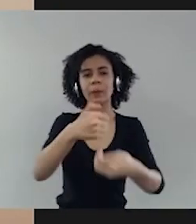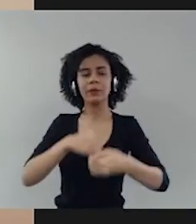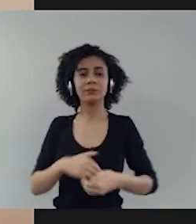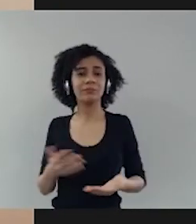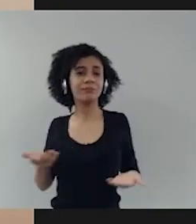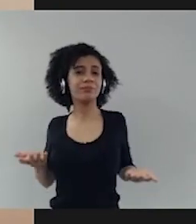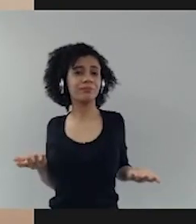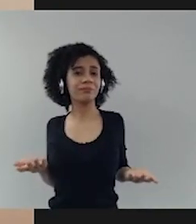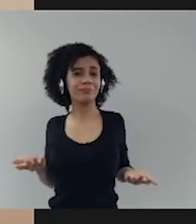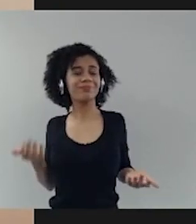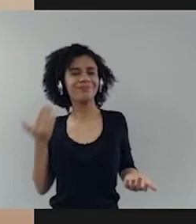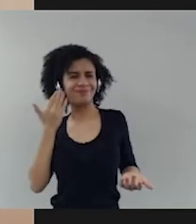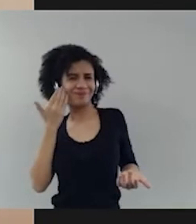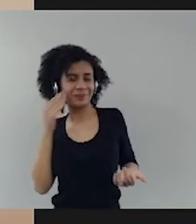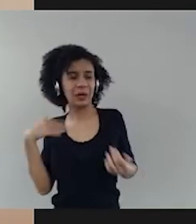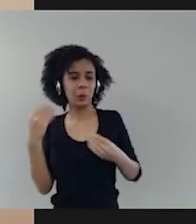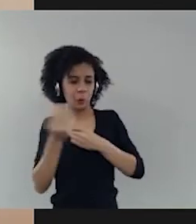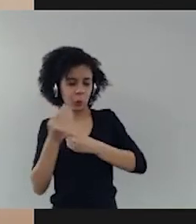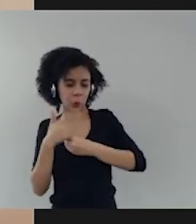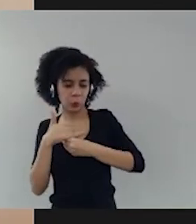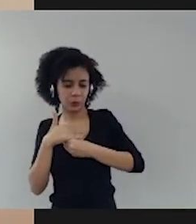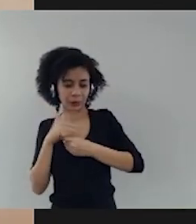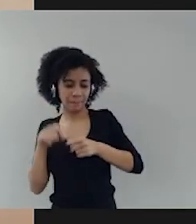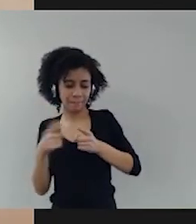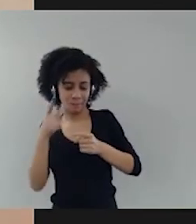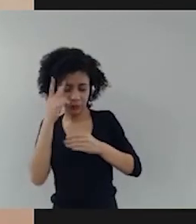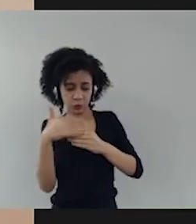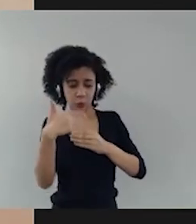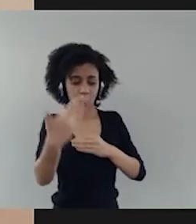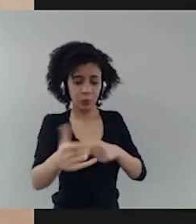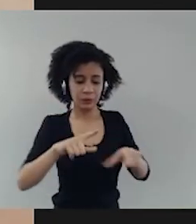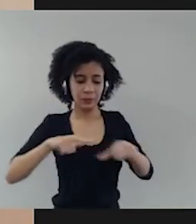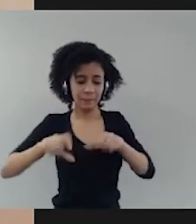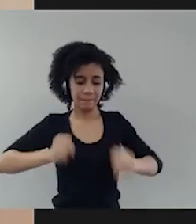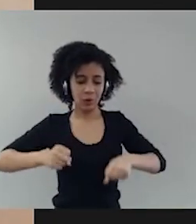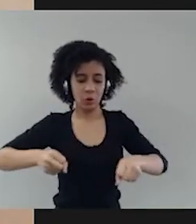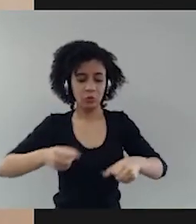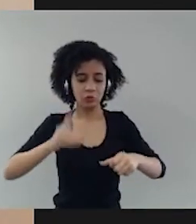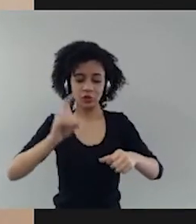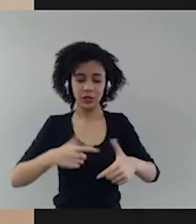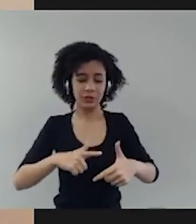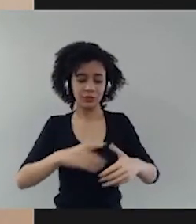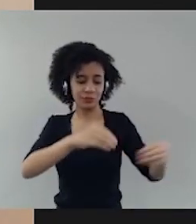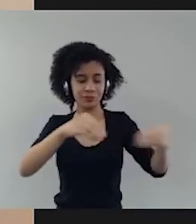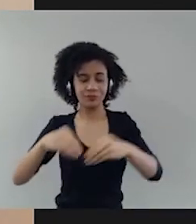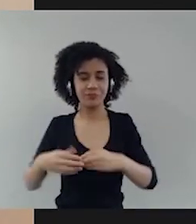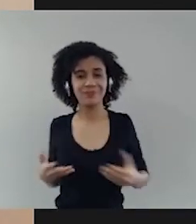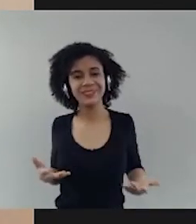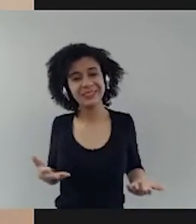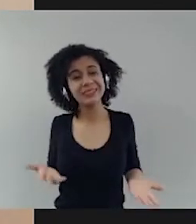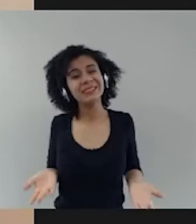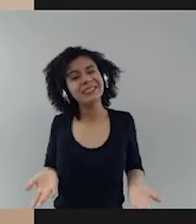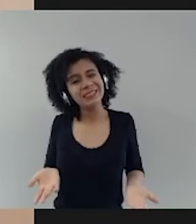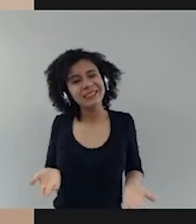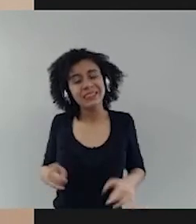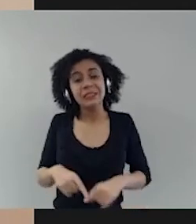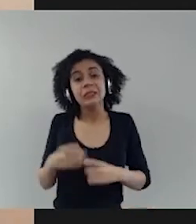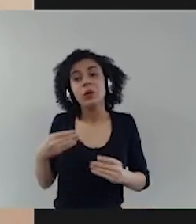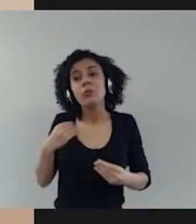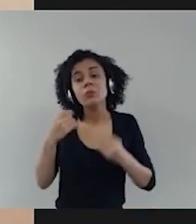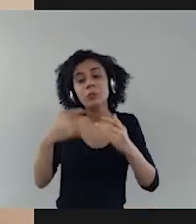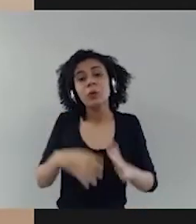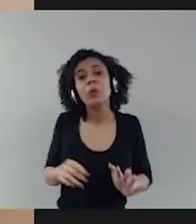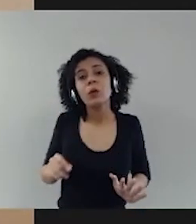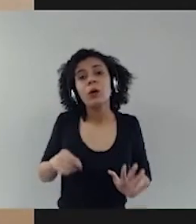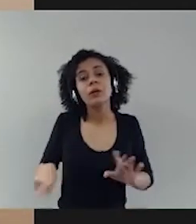cuidado aqui, vou fazer o meu zelo sanitário, mas expondo as outras pessoas para isso. Então, o que eu quero trazer com essa fala, e